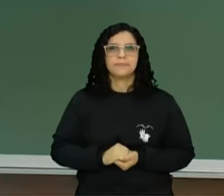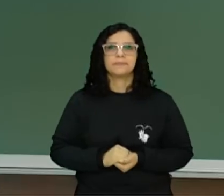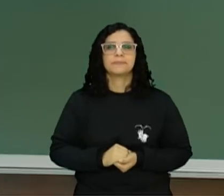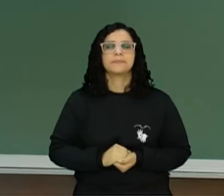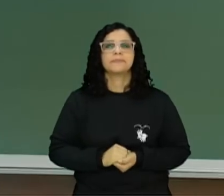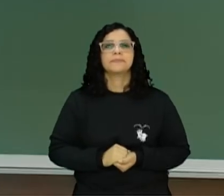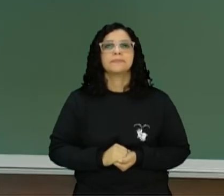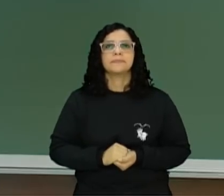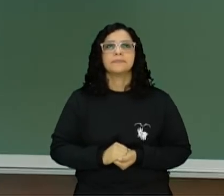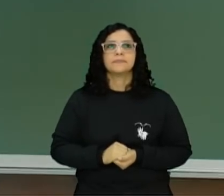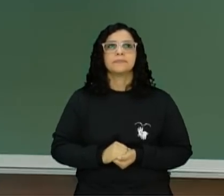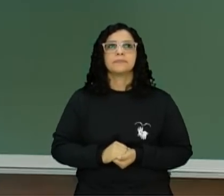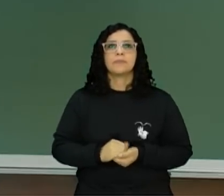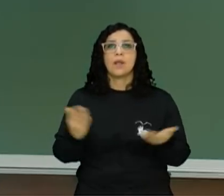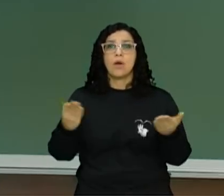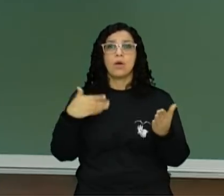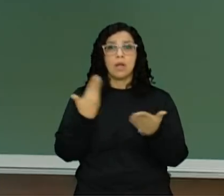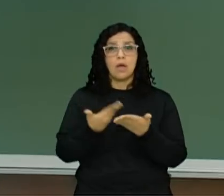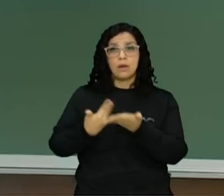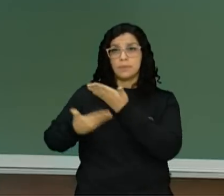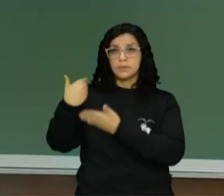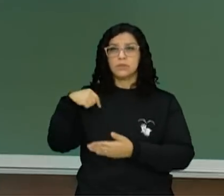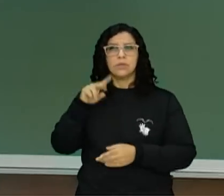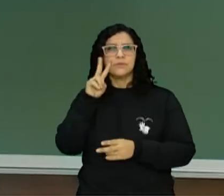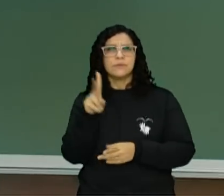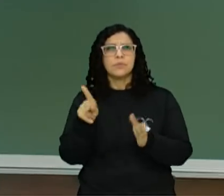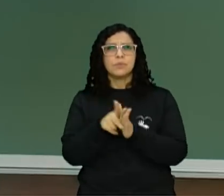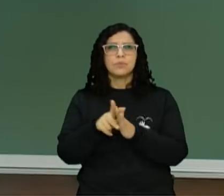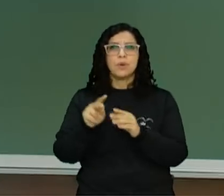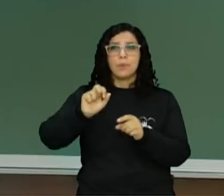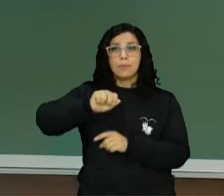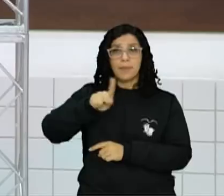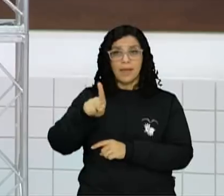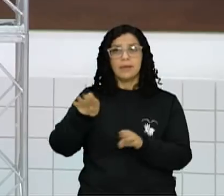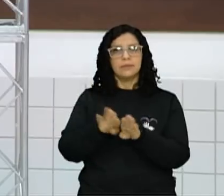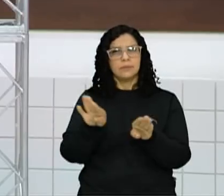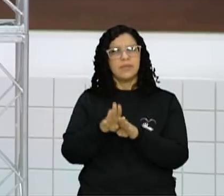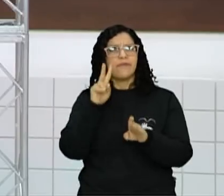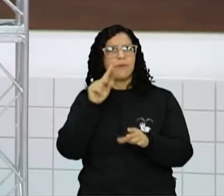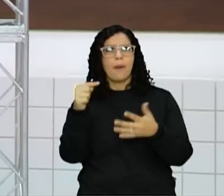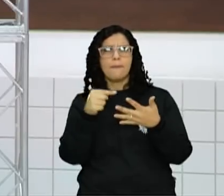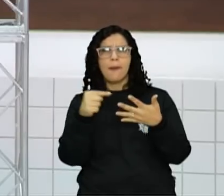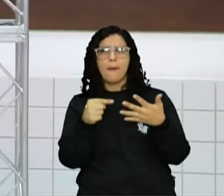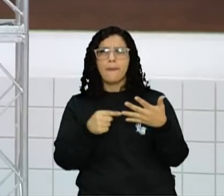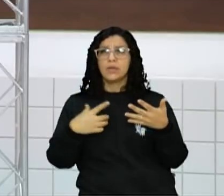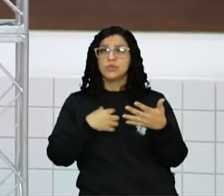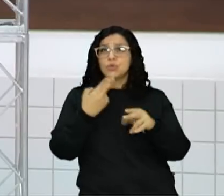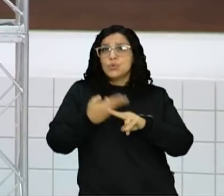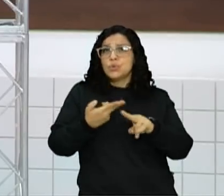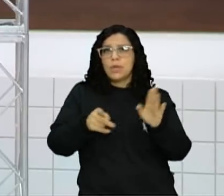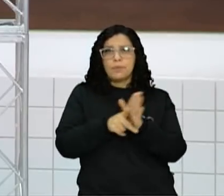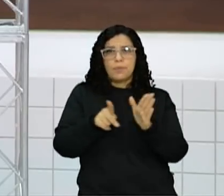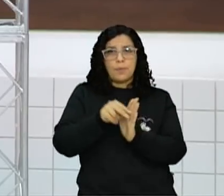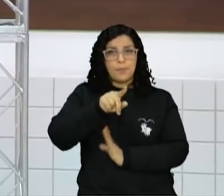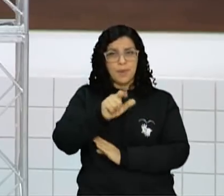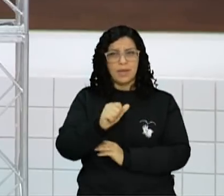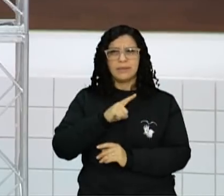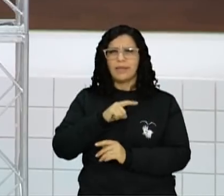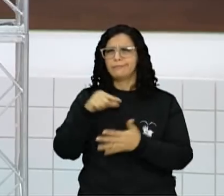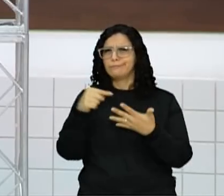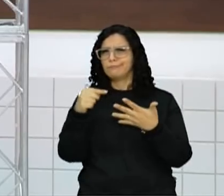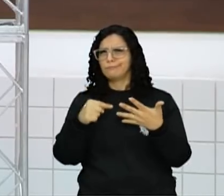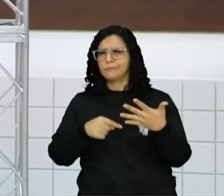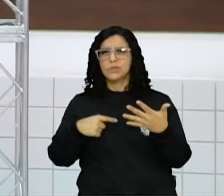beleza? Na aula anterior, nós falamos sobre progressão aritmética e vimos diversas aplicações das progressões aritméticas, várias